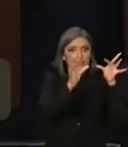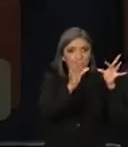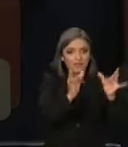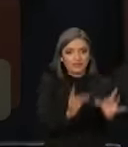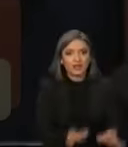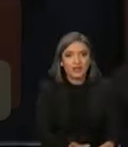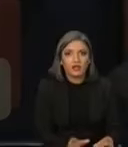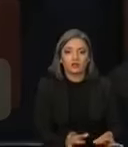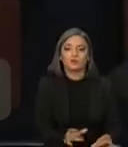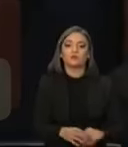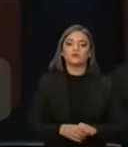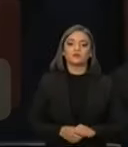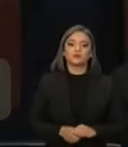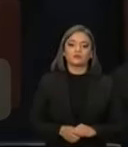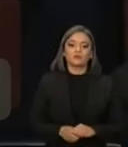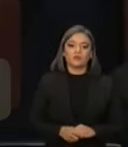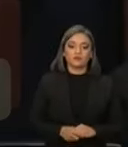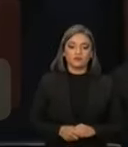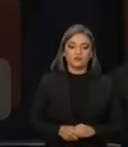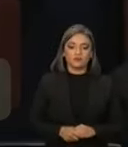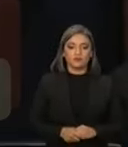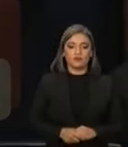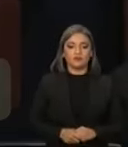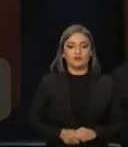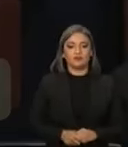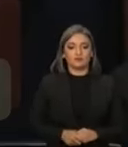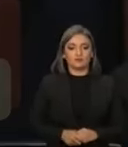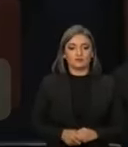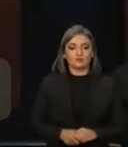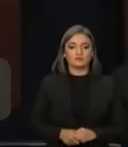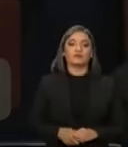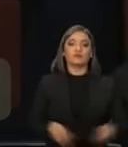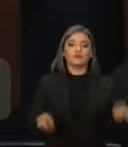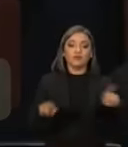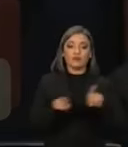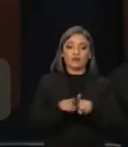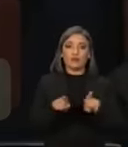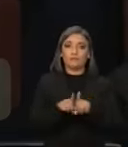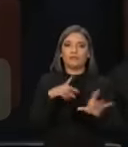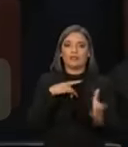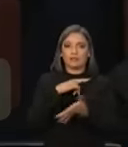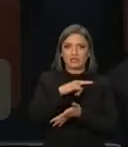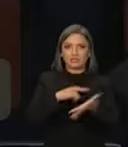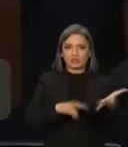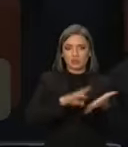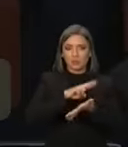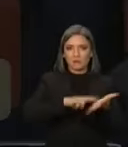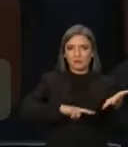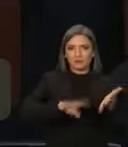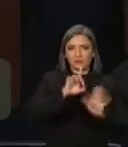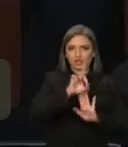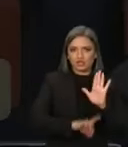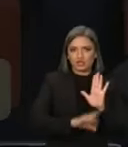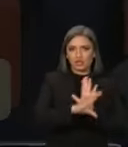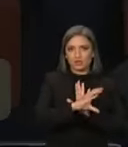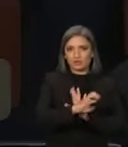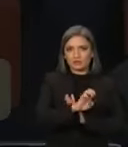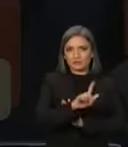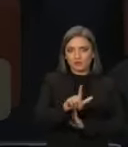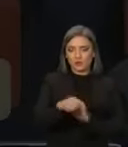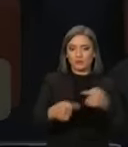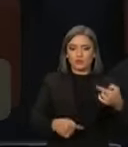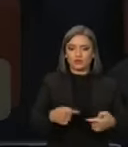formulada. Assim também o Pacto Internacional sobre Direitos Civis e Políticos. Toda